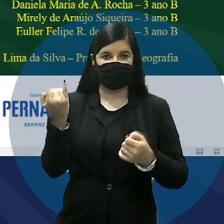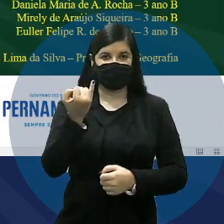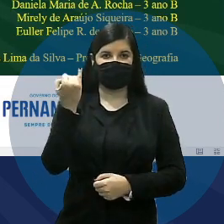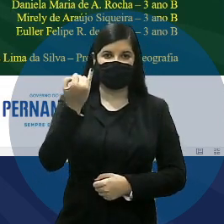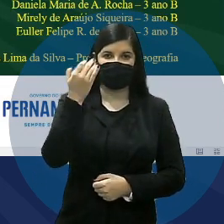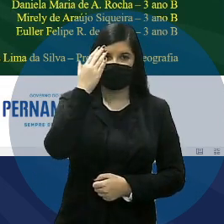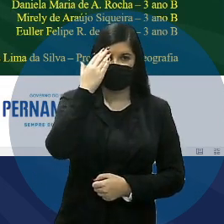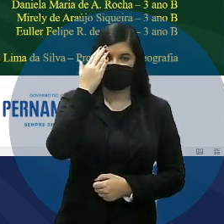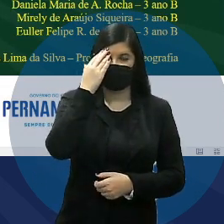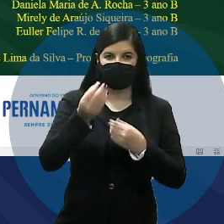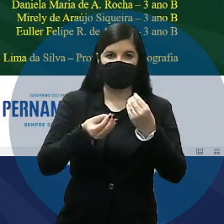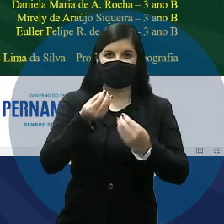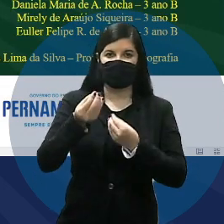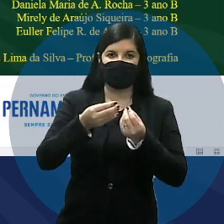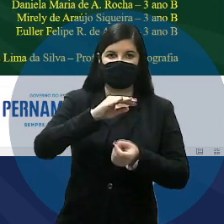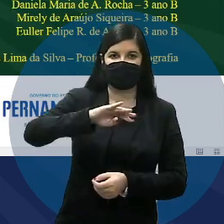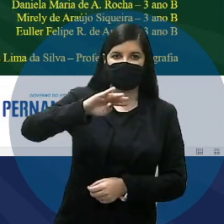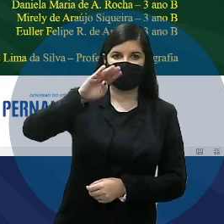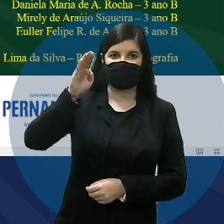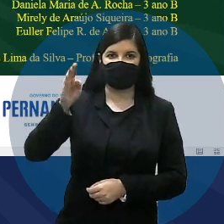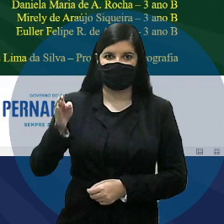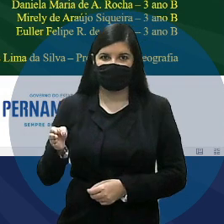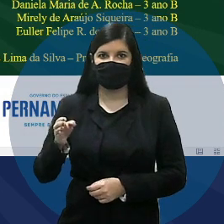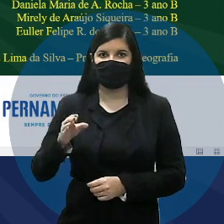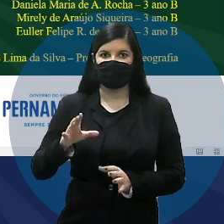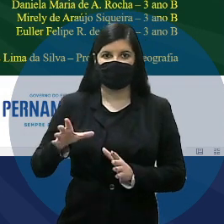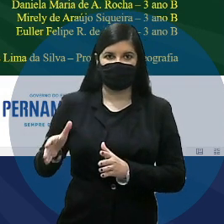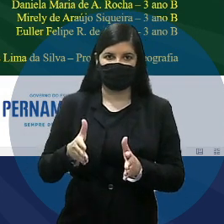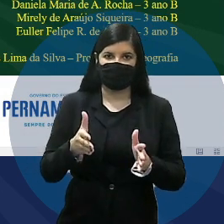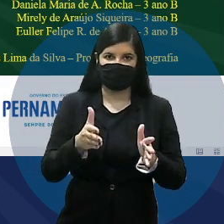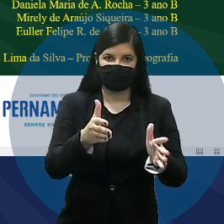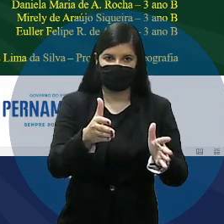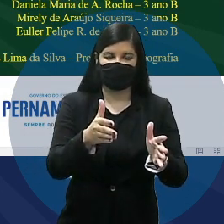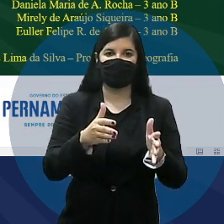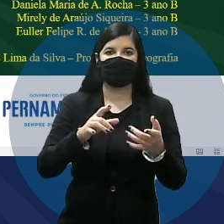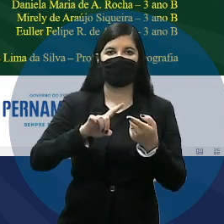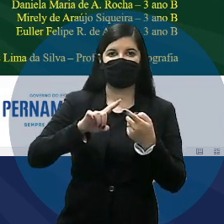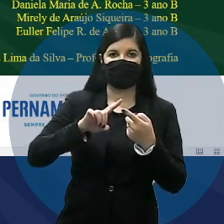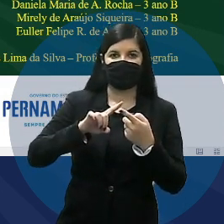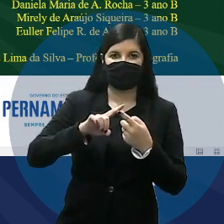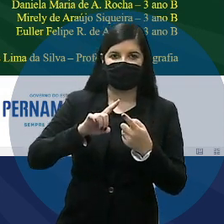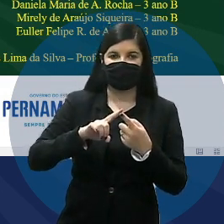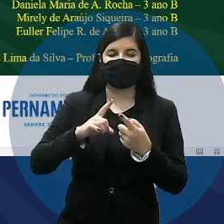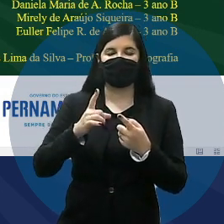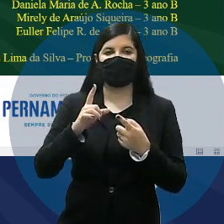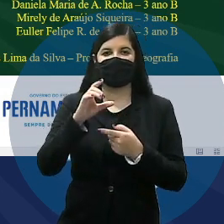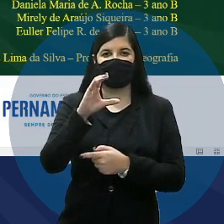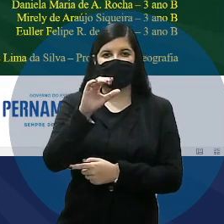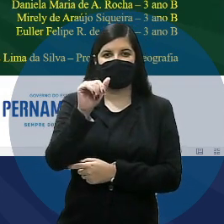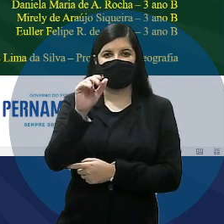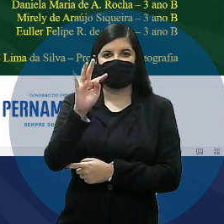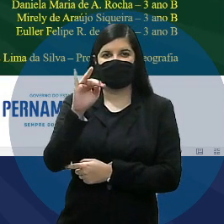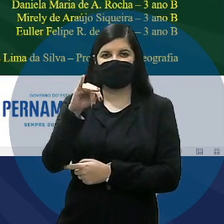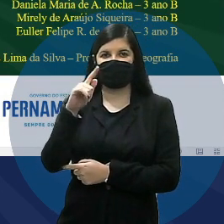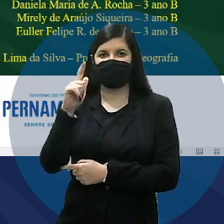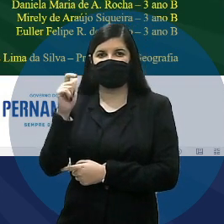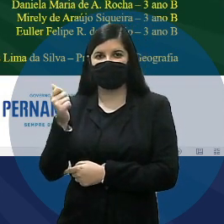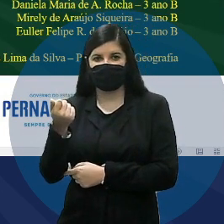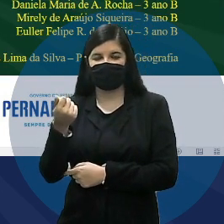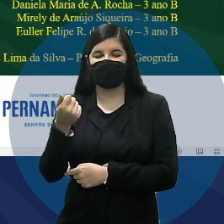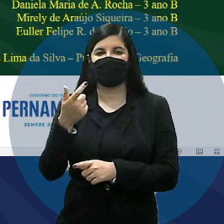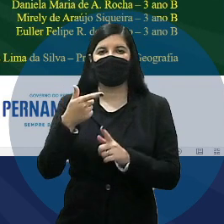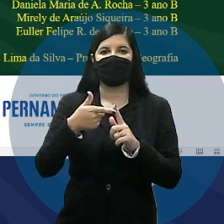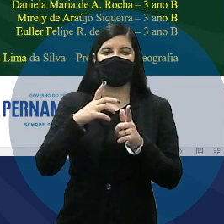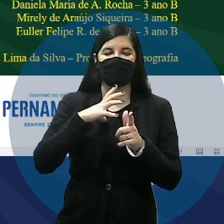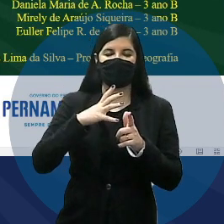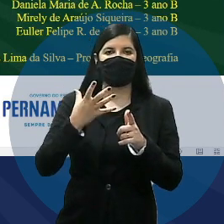as formas de relevo nas bacias hidrográficas e, quanto ao bioma Caatinga, a